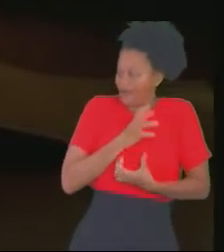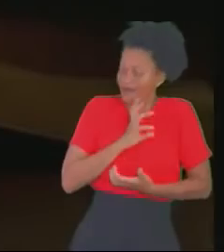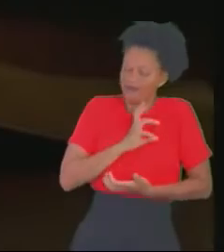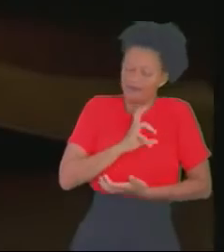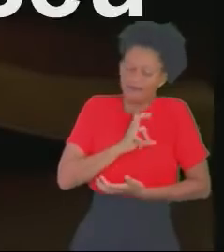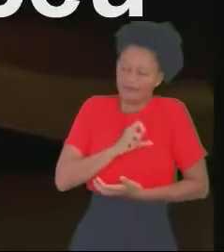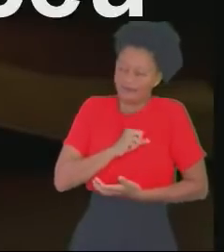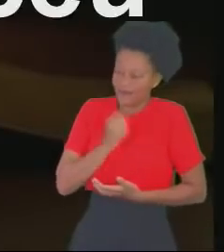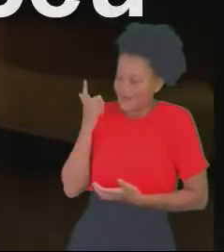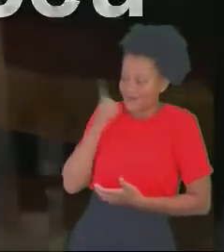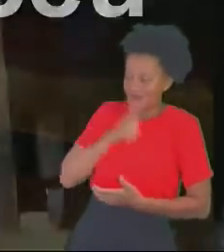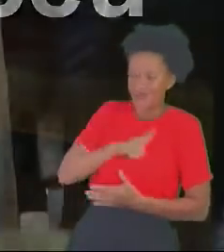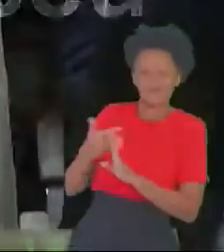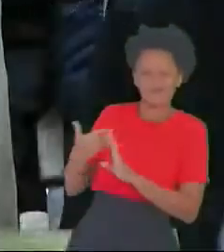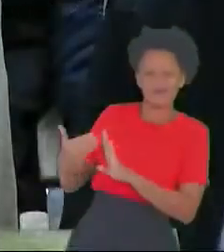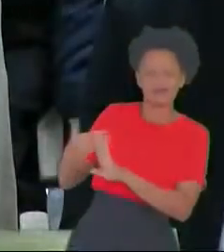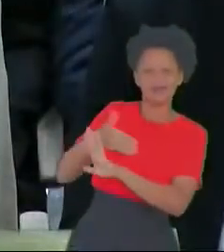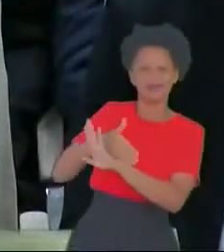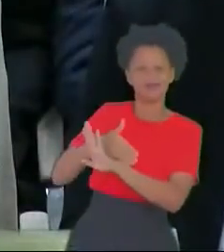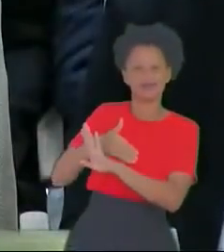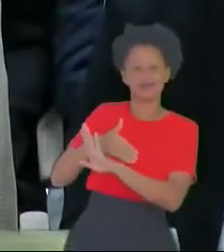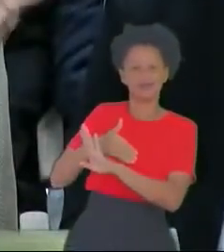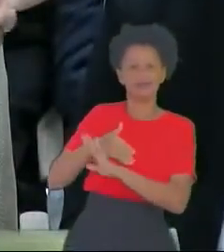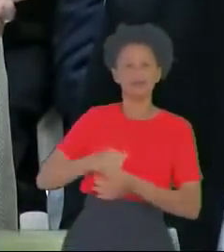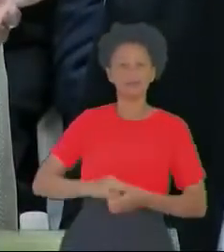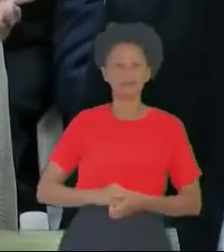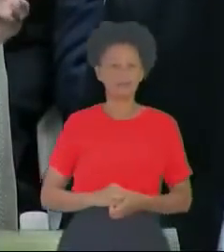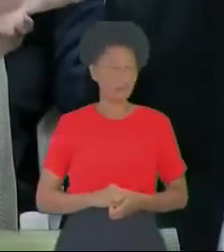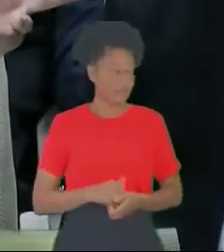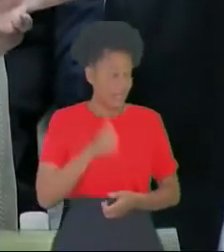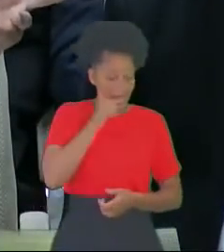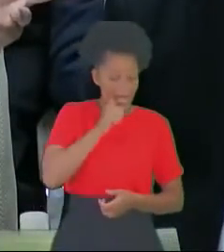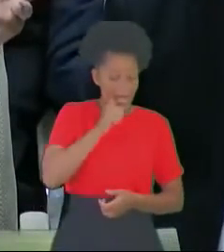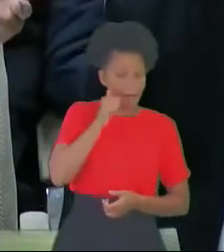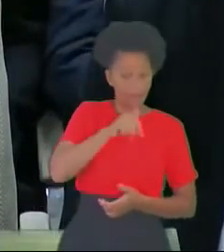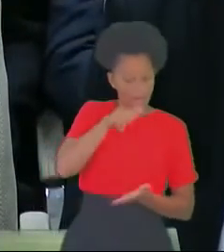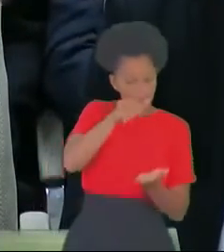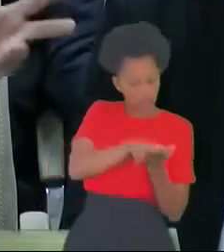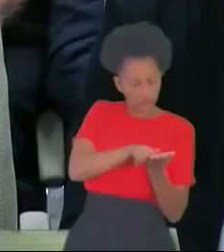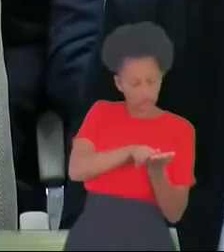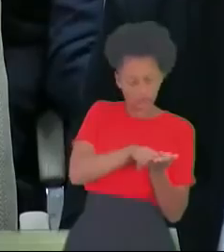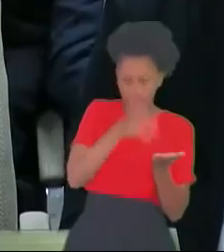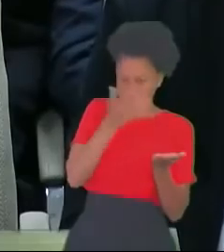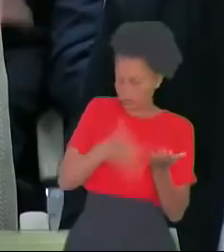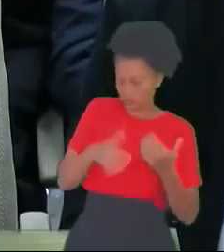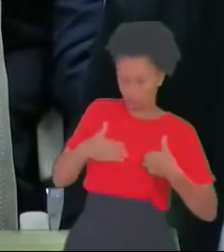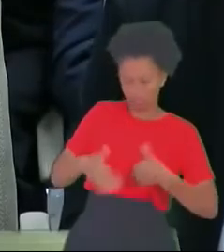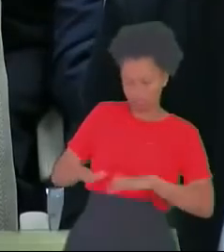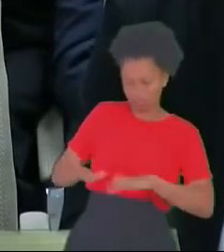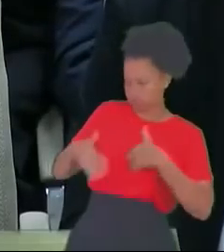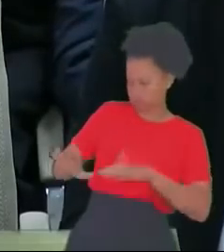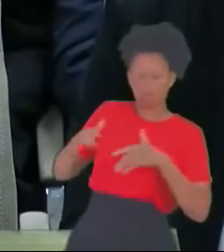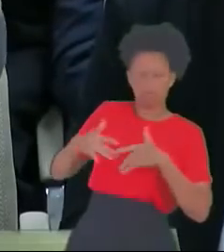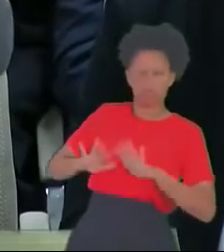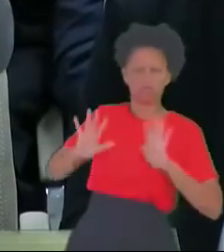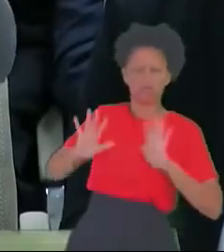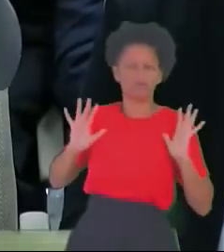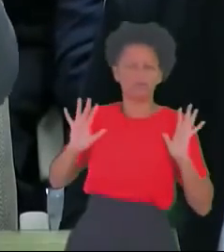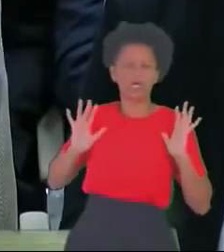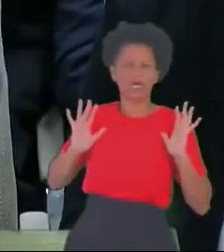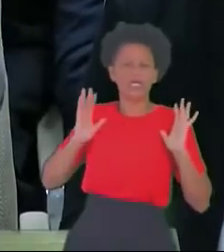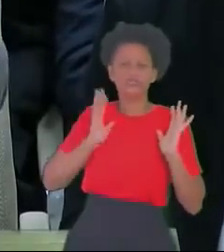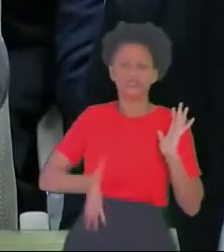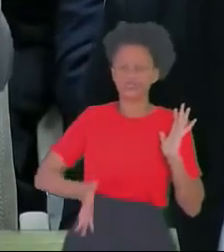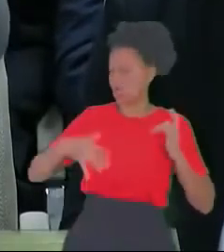dele. Irmão, quando a noiva não queria levantar, era ou não era? Negligência total. Já tirei